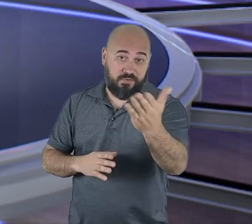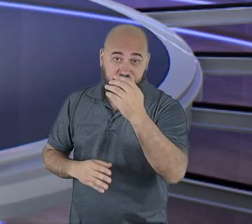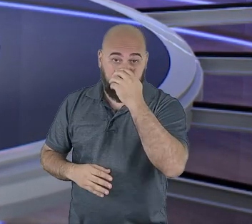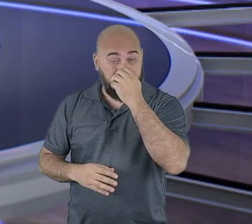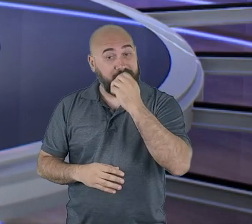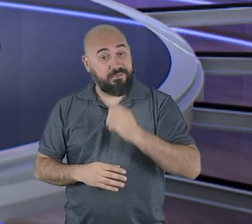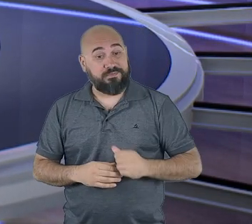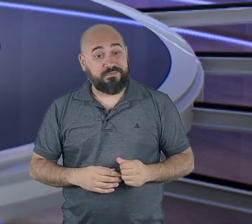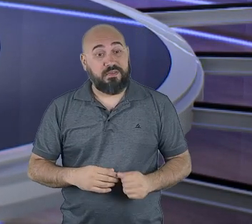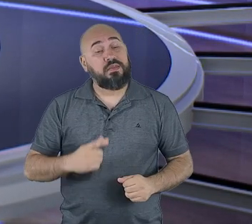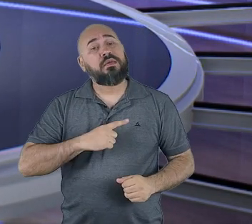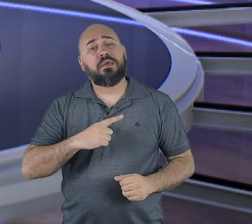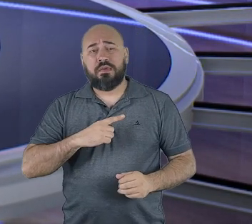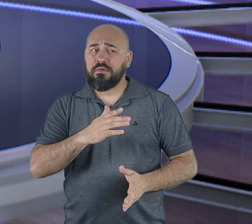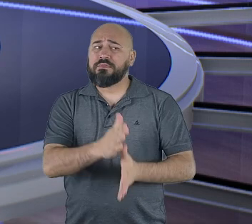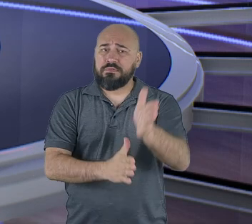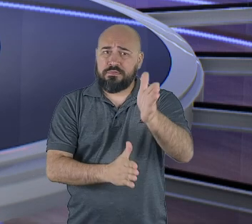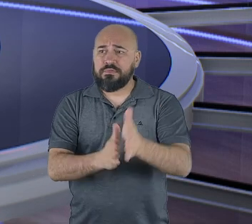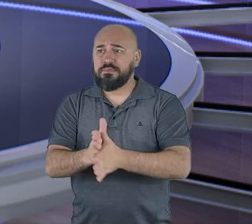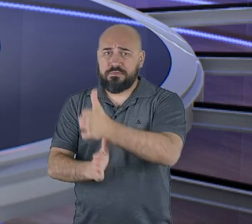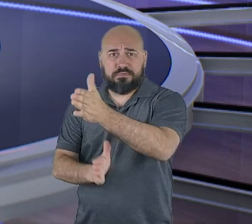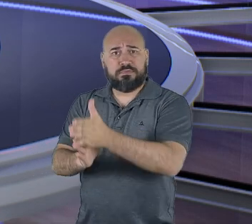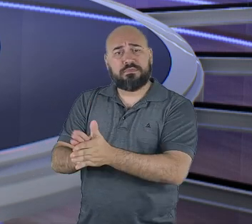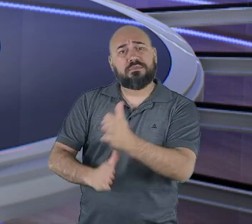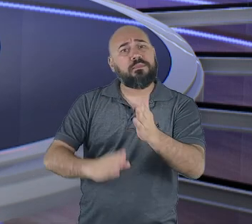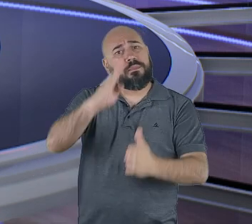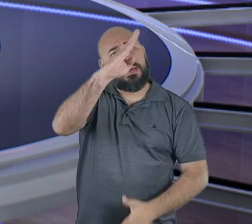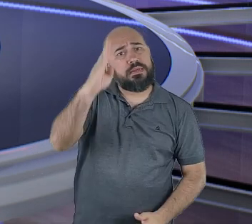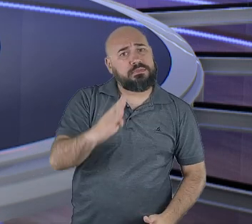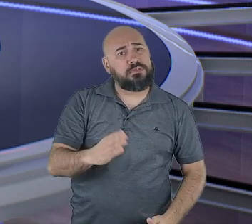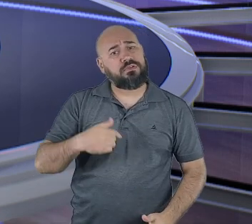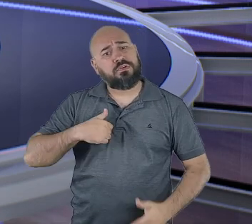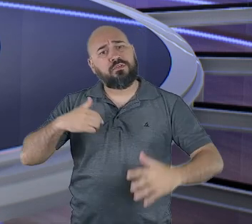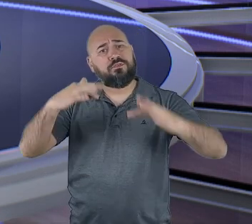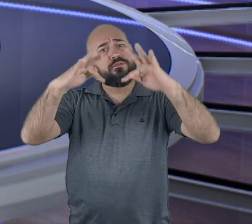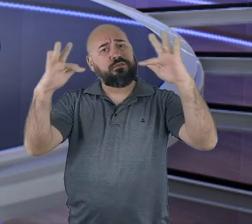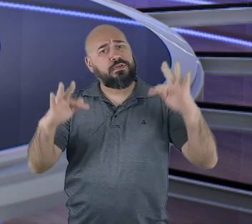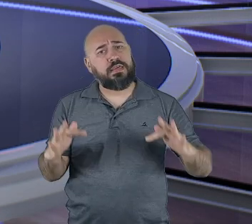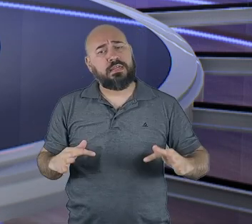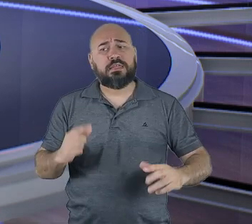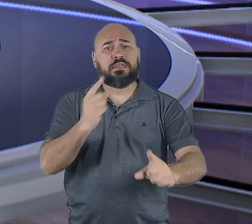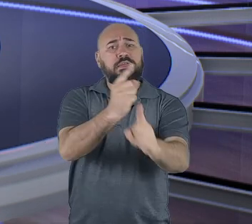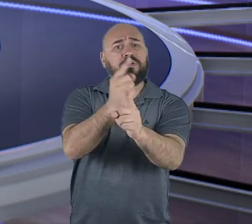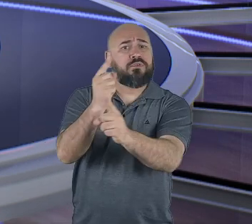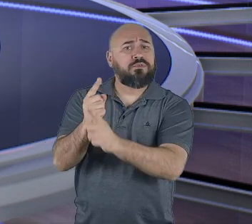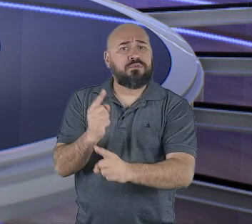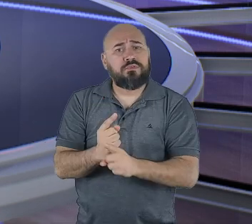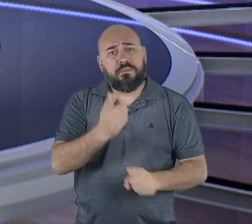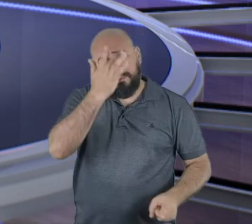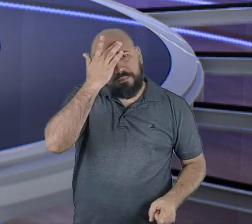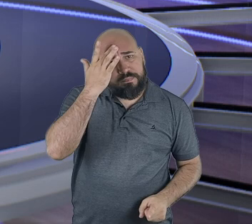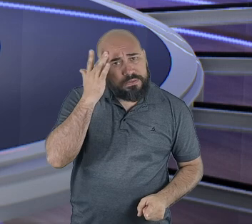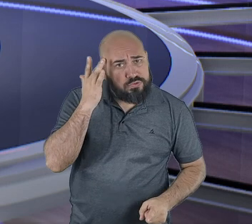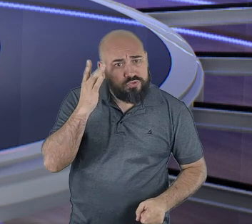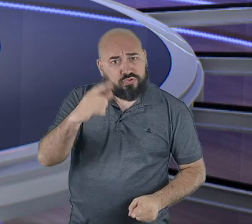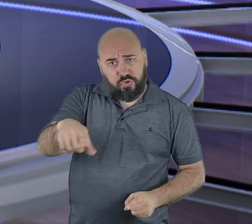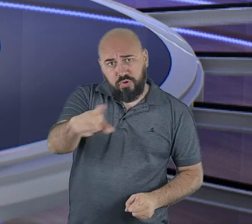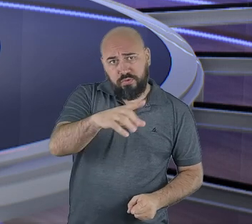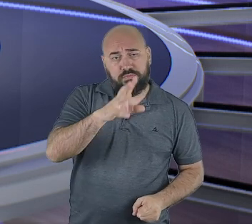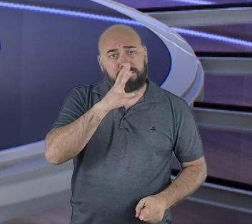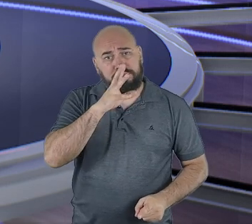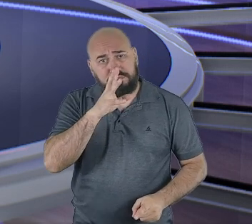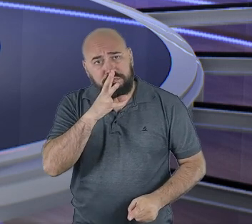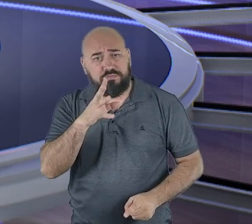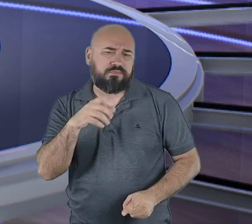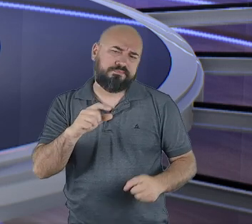em diferentes lugares. Eu tenho viajado por todo o Brasil e eu fico muito feliz quando eu encontro os espectadores do Arena